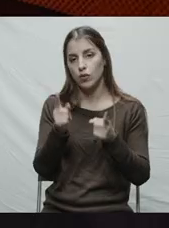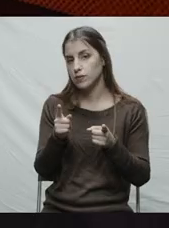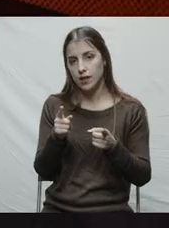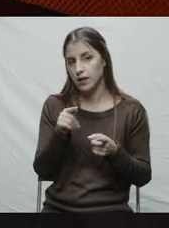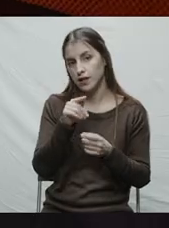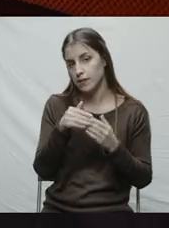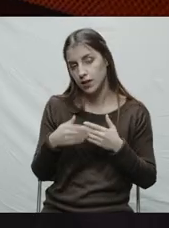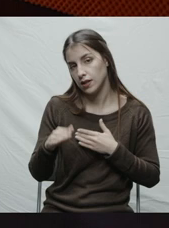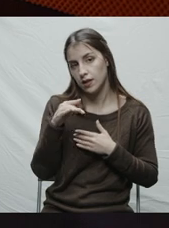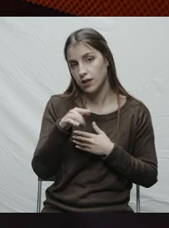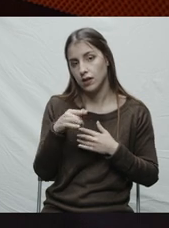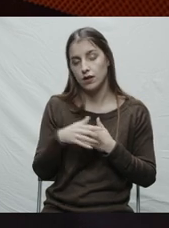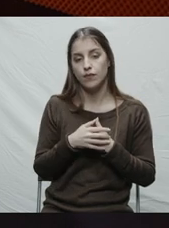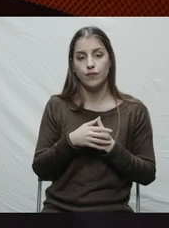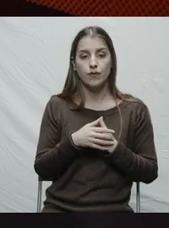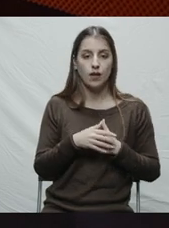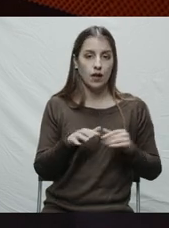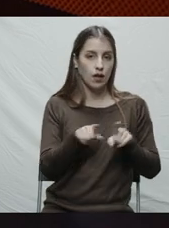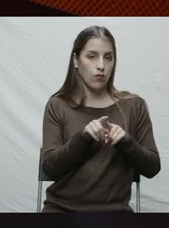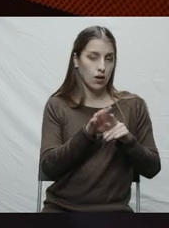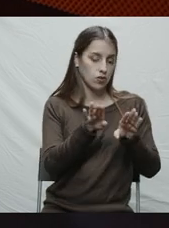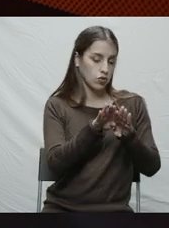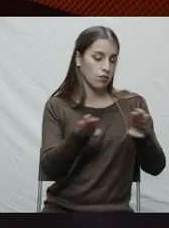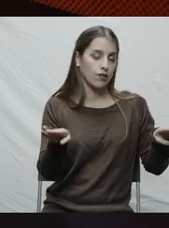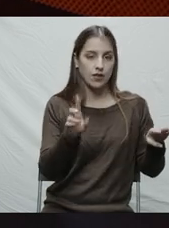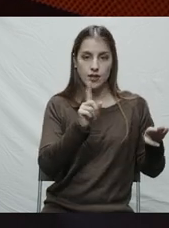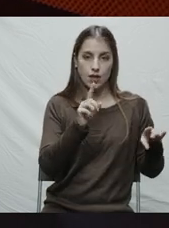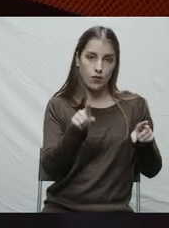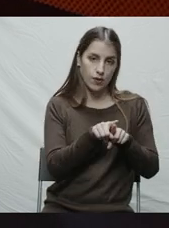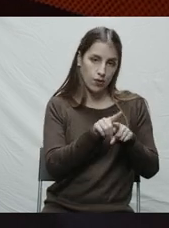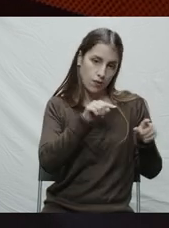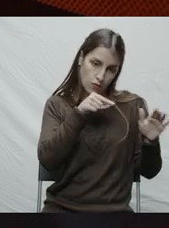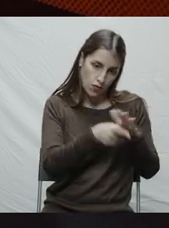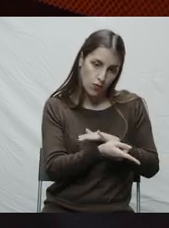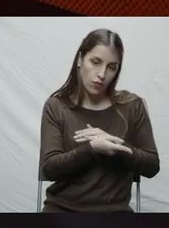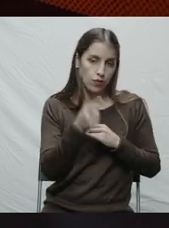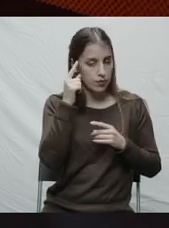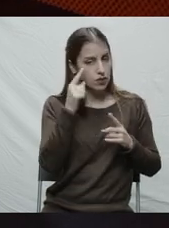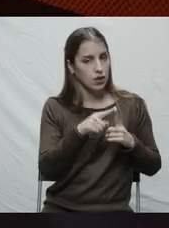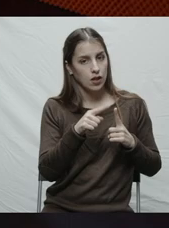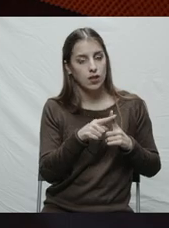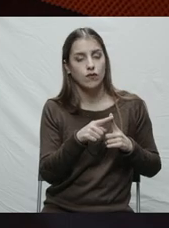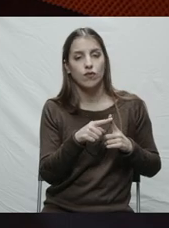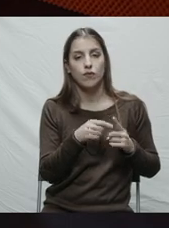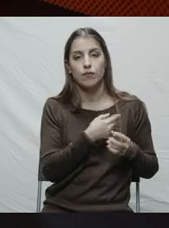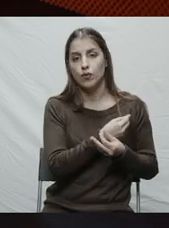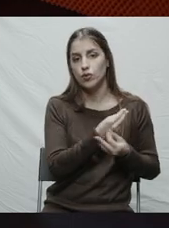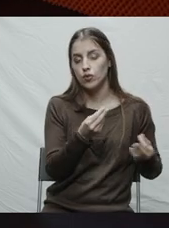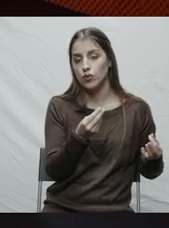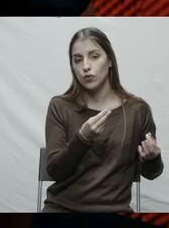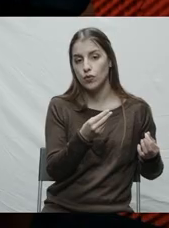muito, vá lá, nada à superfície, tudo muito profundo, com objetivos muito, entendemos que sim, muito,